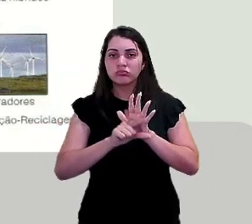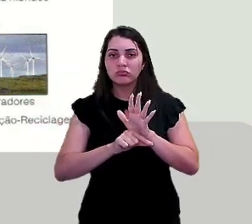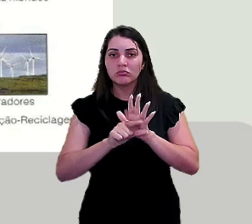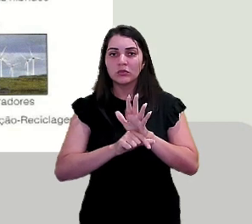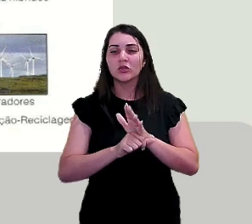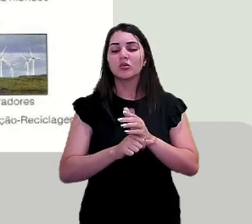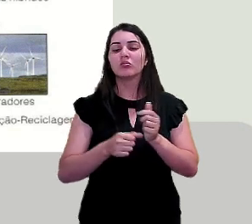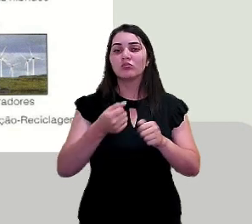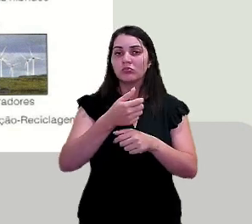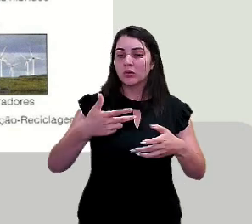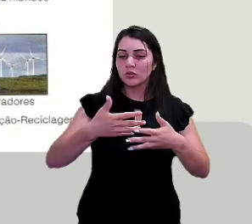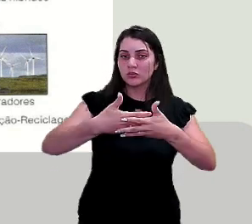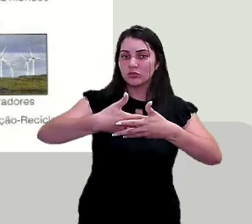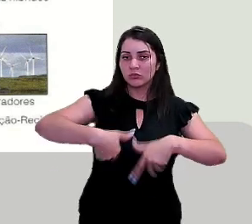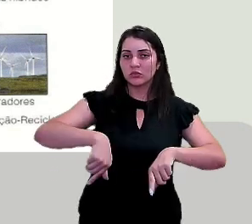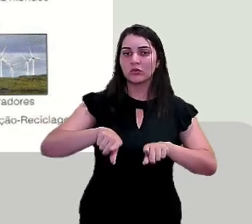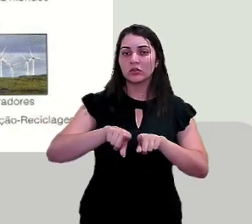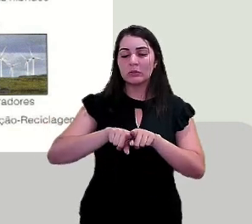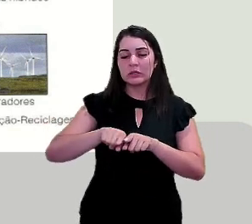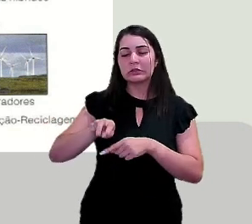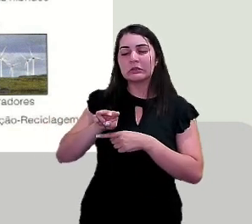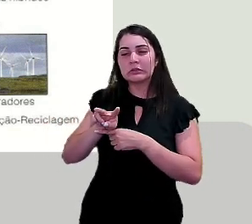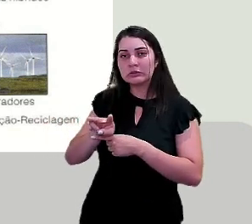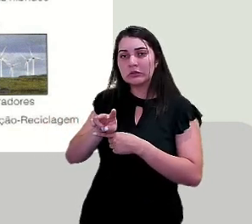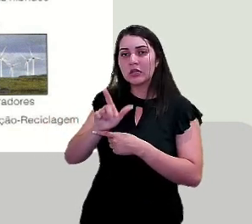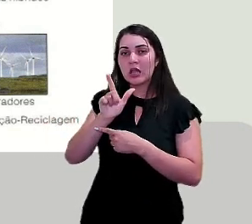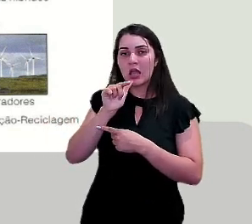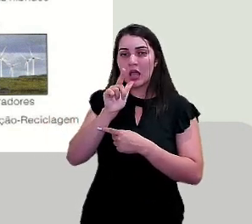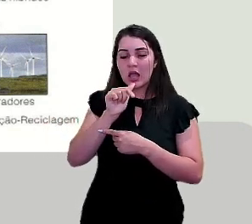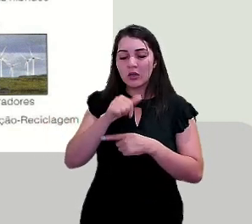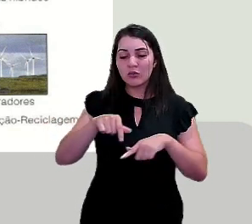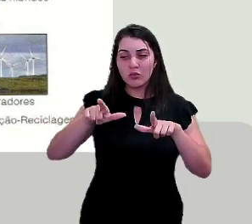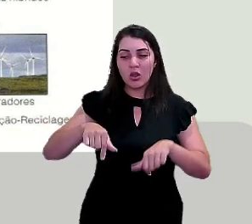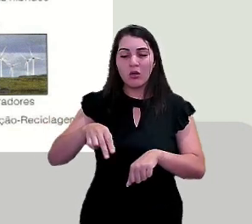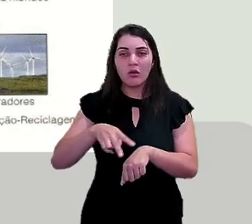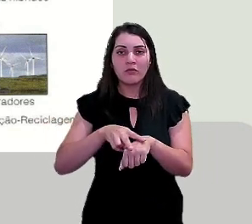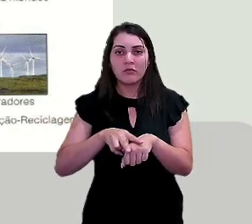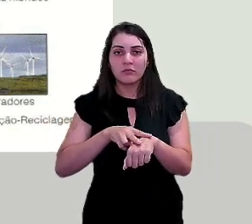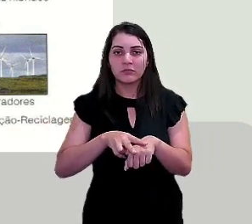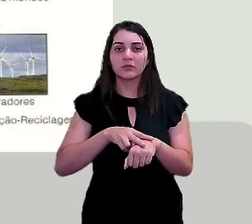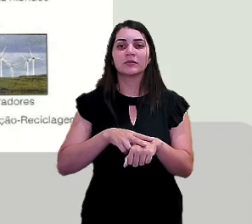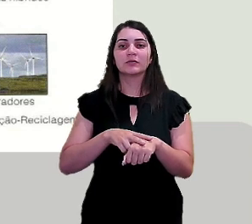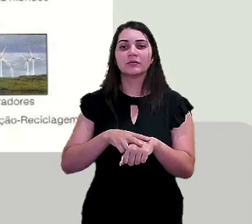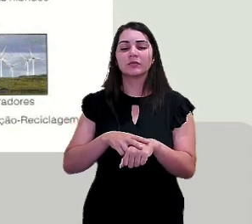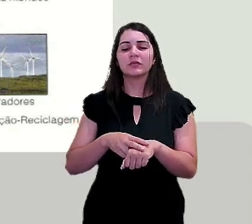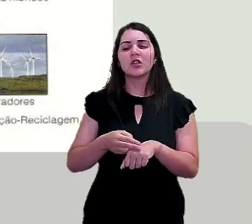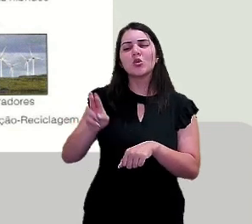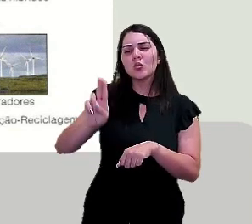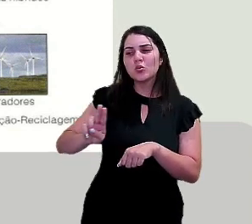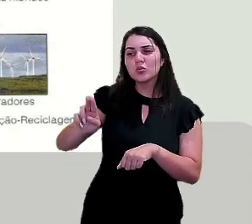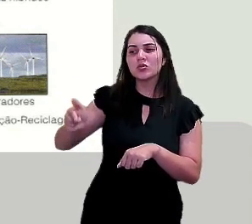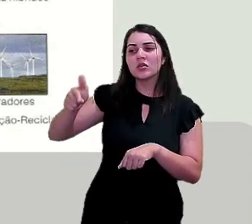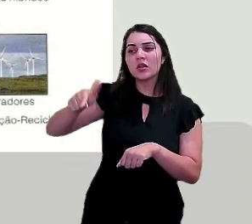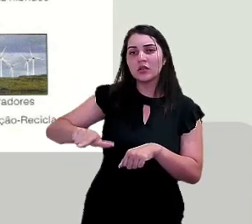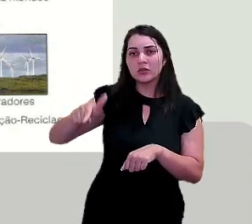naturais, conservar a água em zonas verdes, redução, reutilização